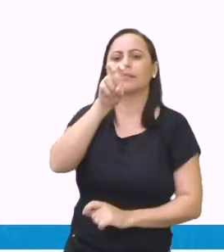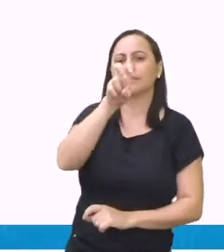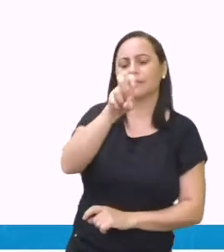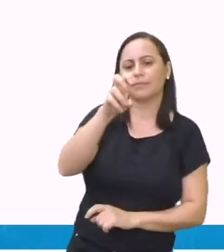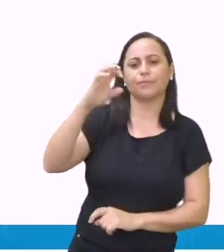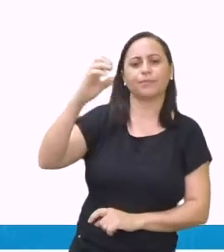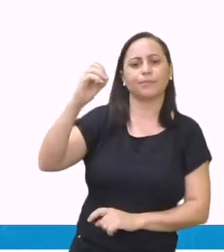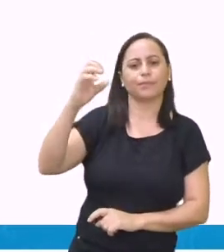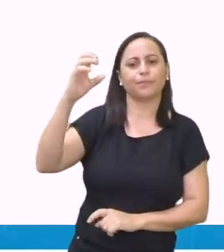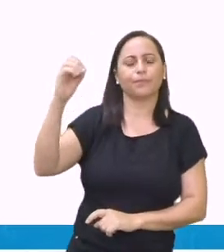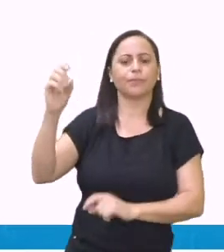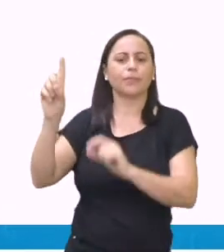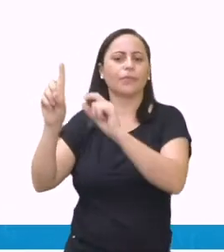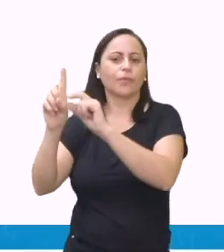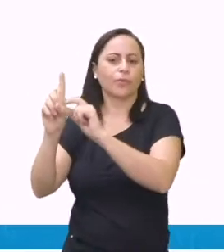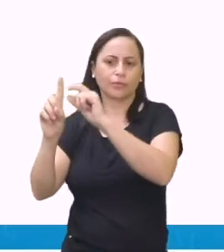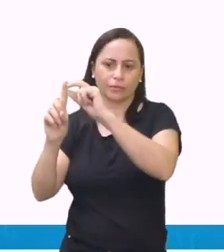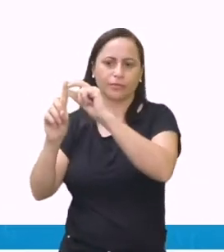500